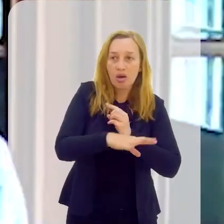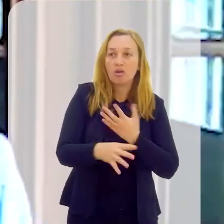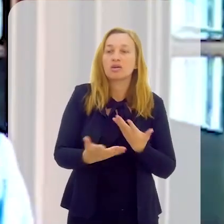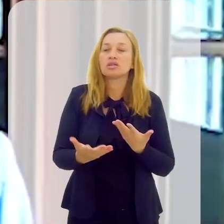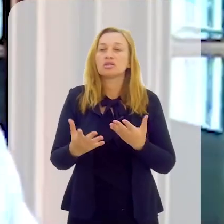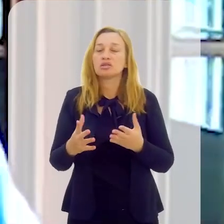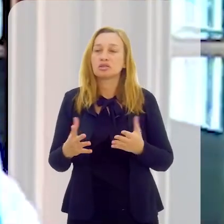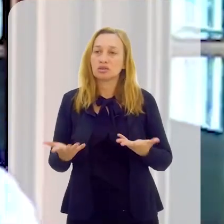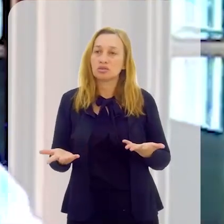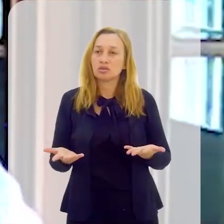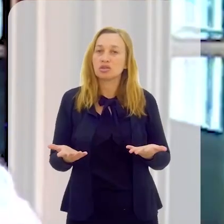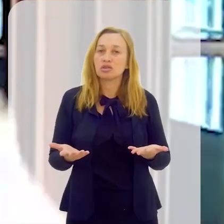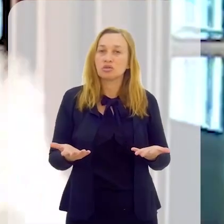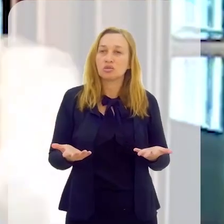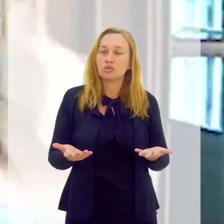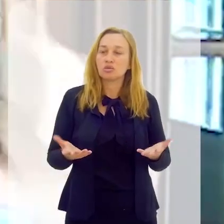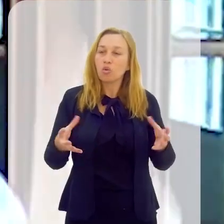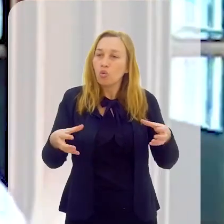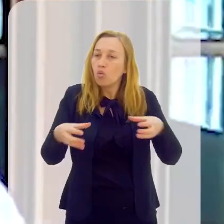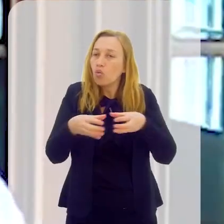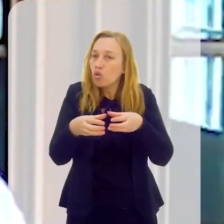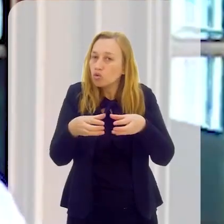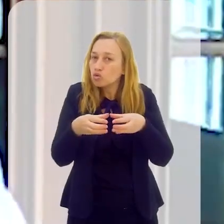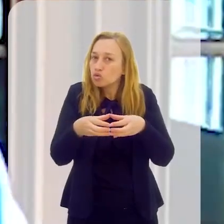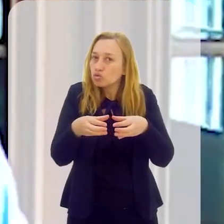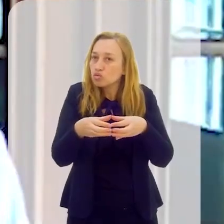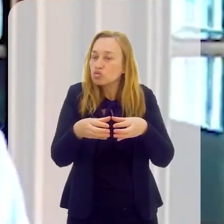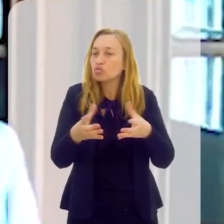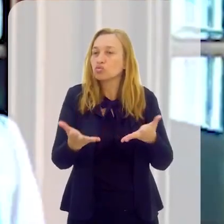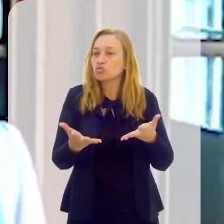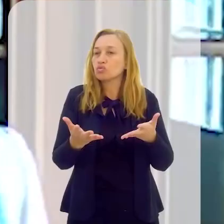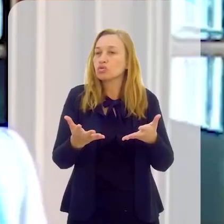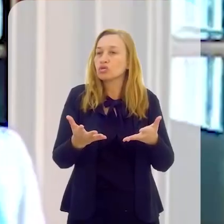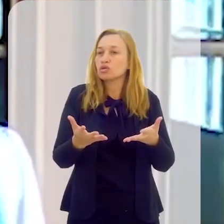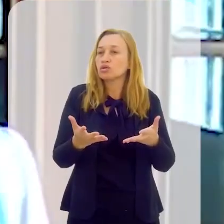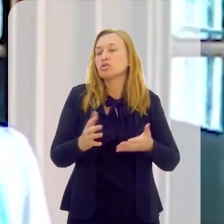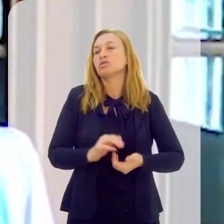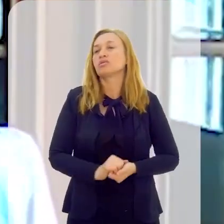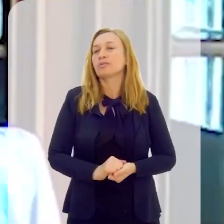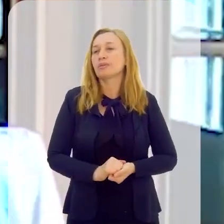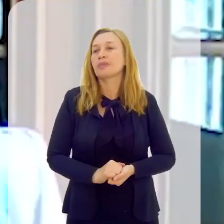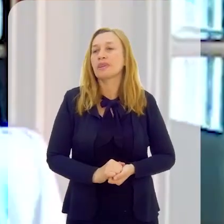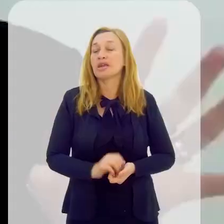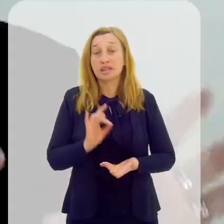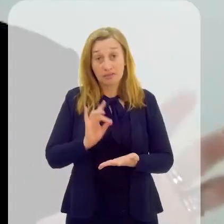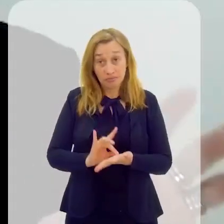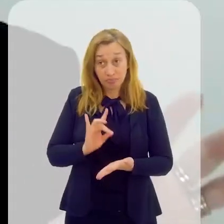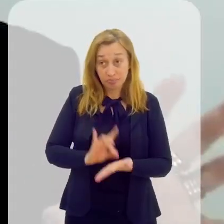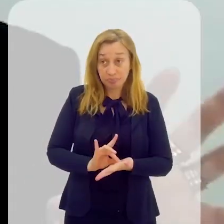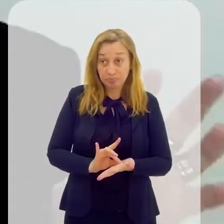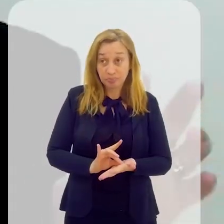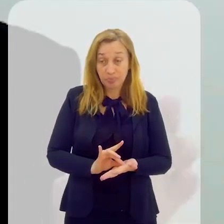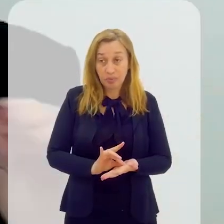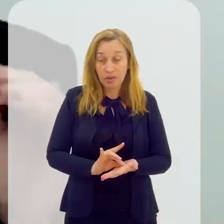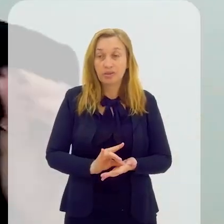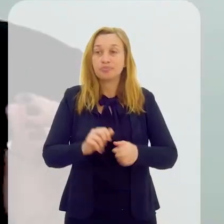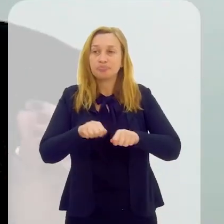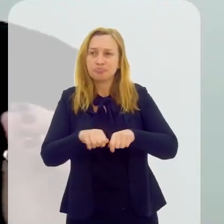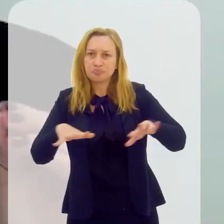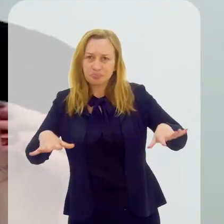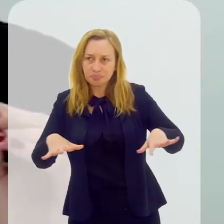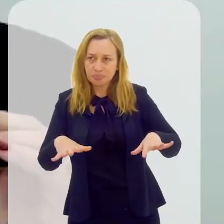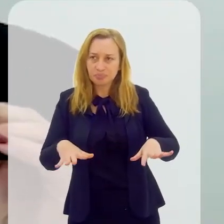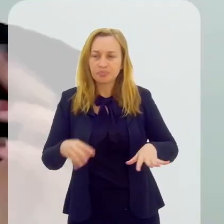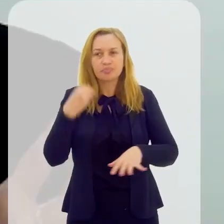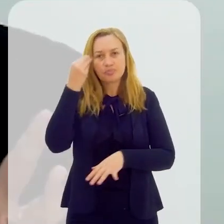social. Então, isso forma mais ou menos aí o conjunto aí do nosso portfólio. Na verdade, assim,